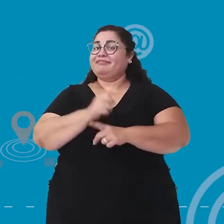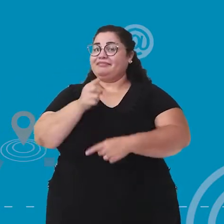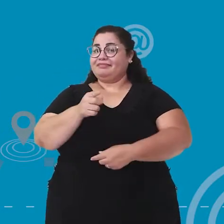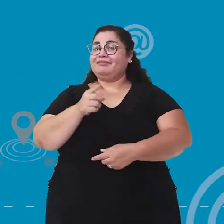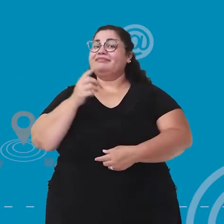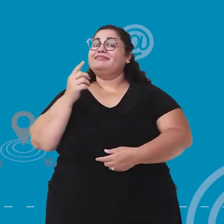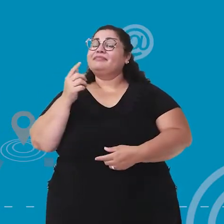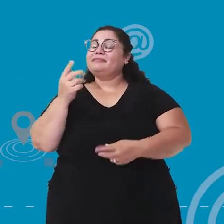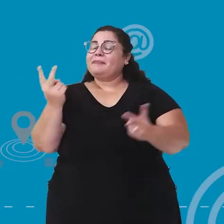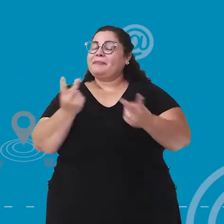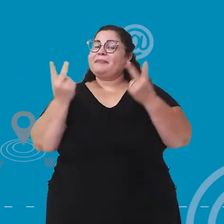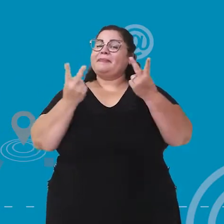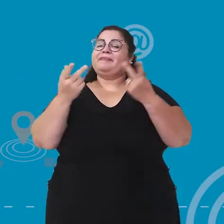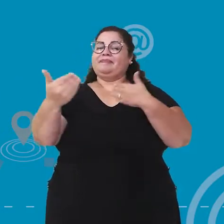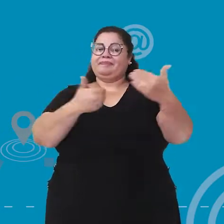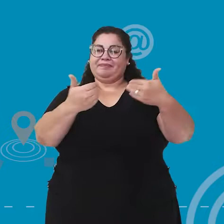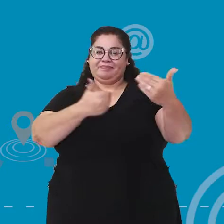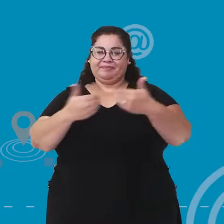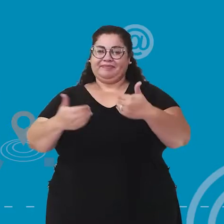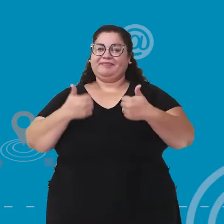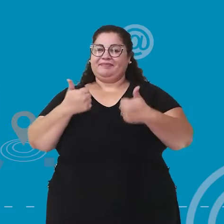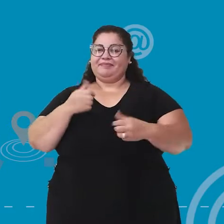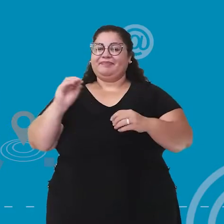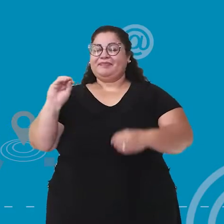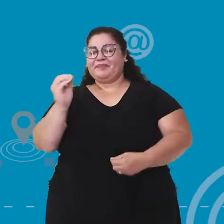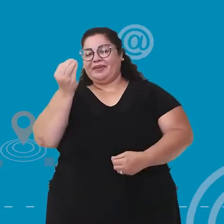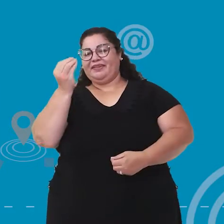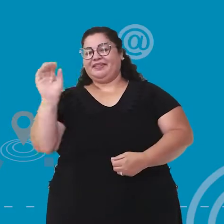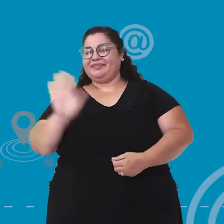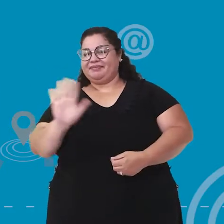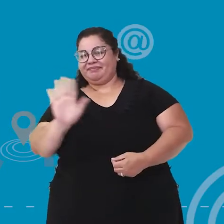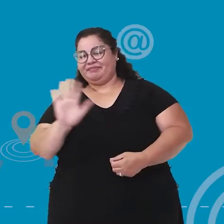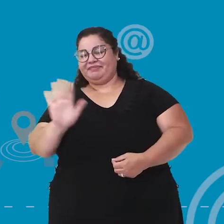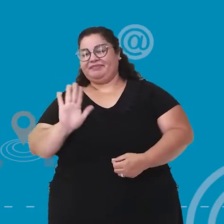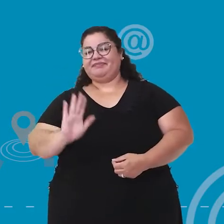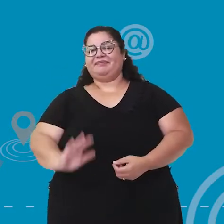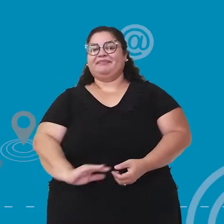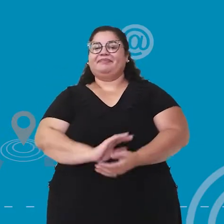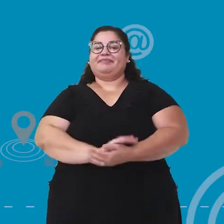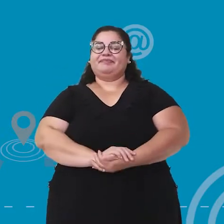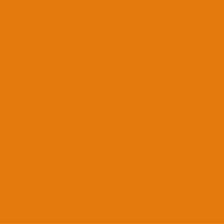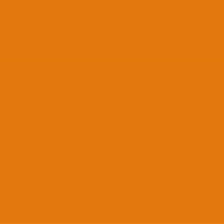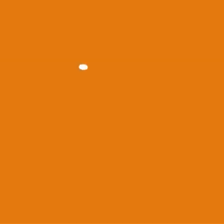com a sua valorosa participação. Um beijo e até a próxima!